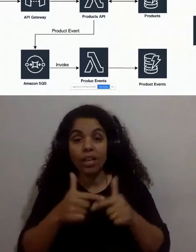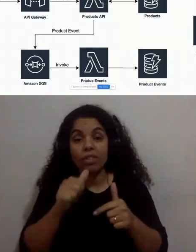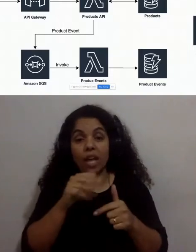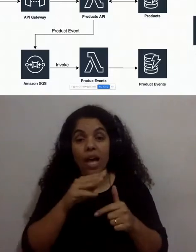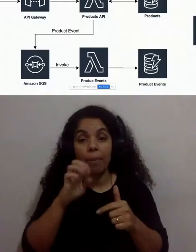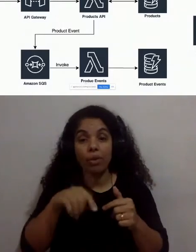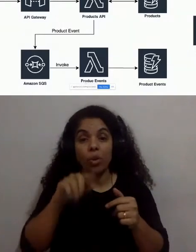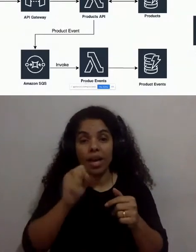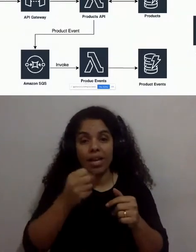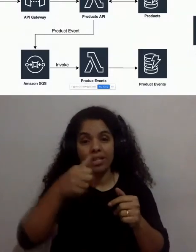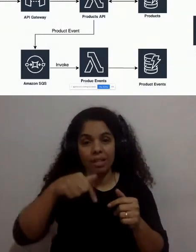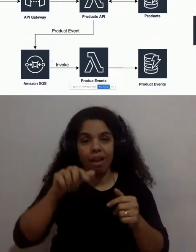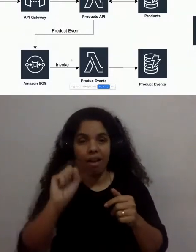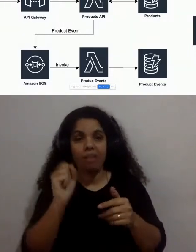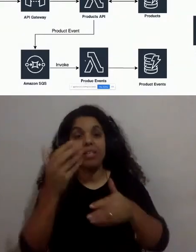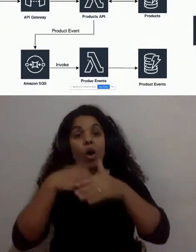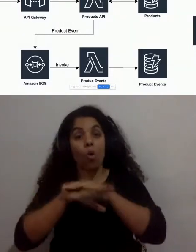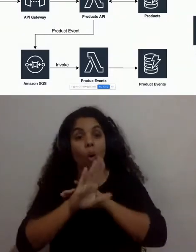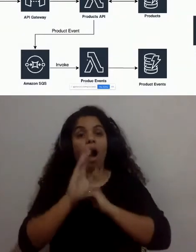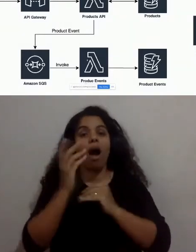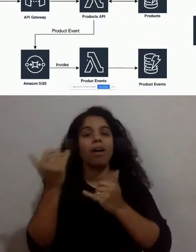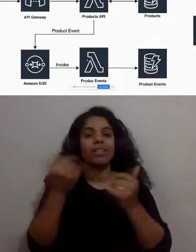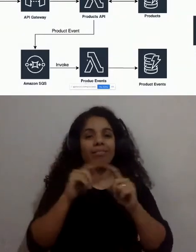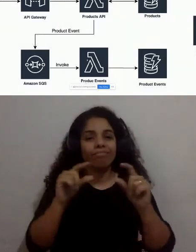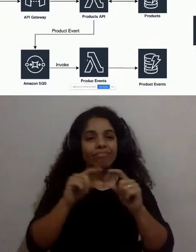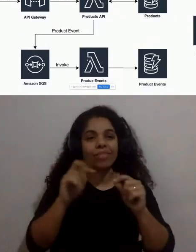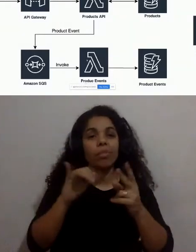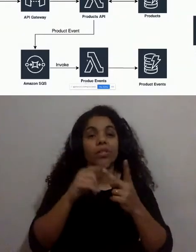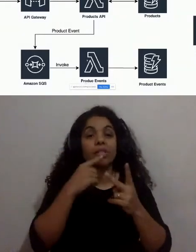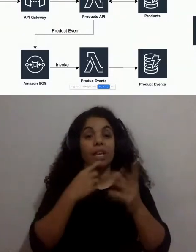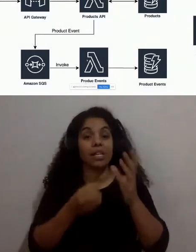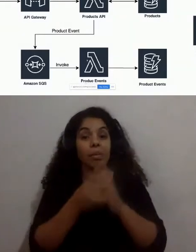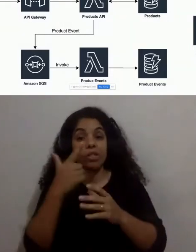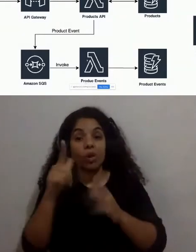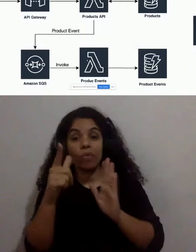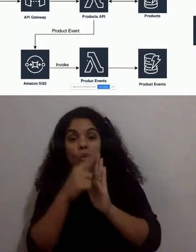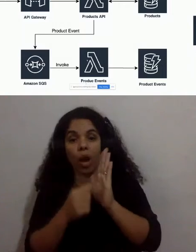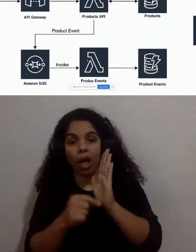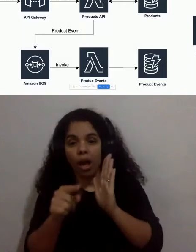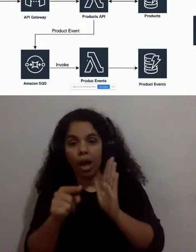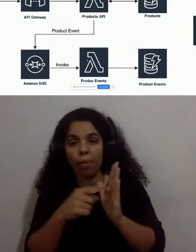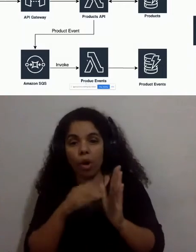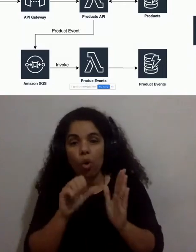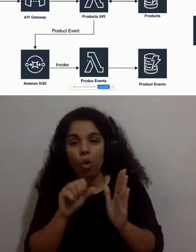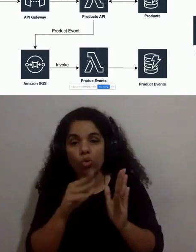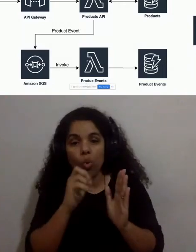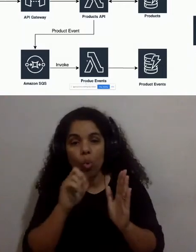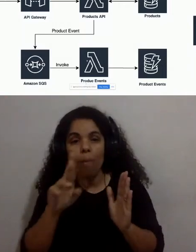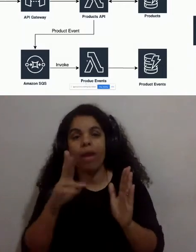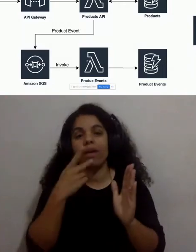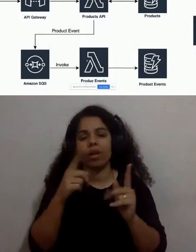Esse SQS, ele guarda as mensagens e ele fala aqui para esse outro Lambda, esse Lambda Consumer que chama. Ele fala